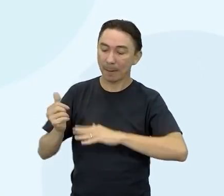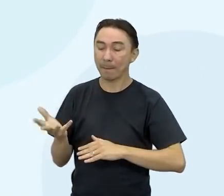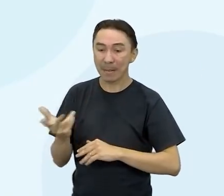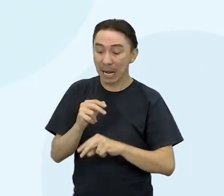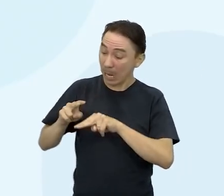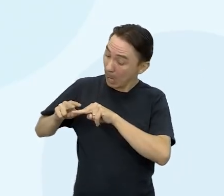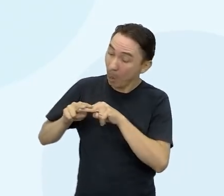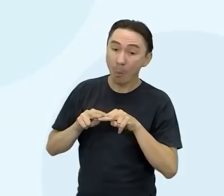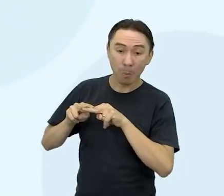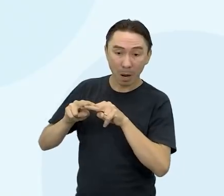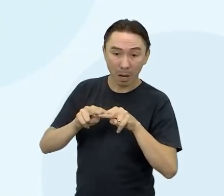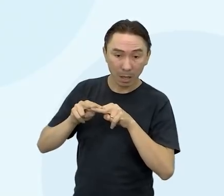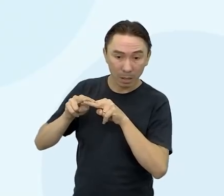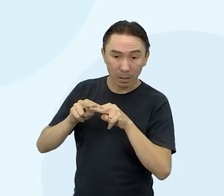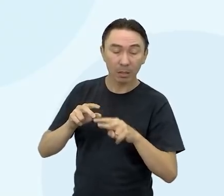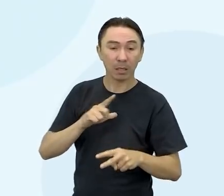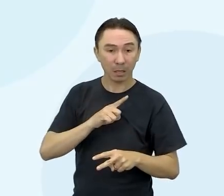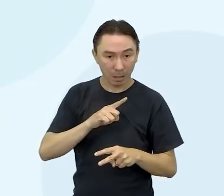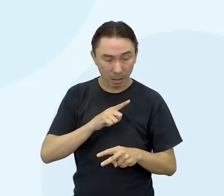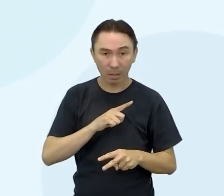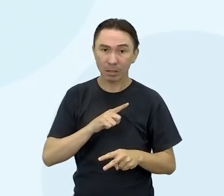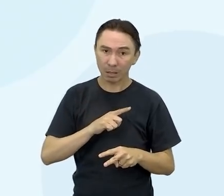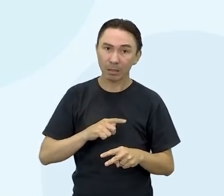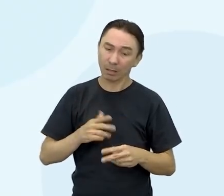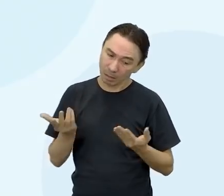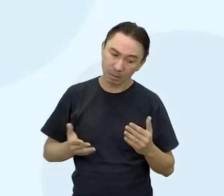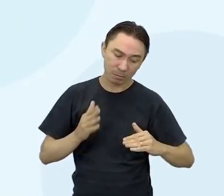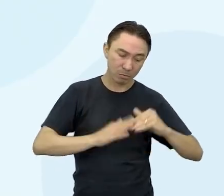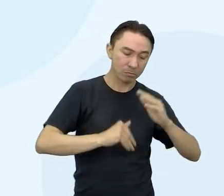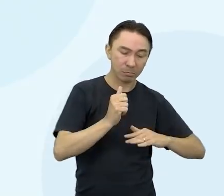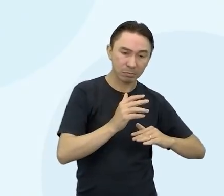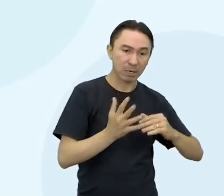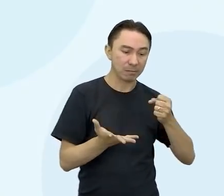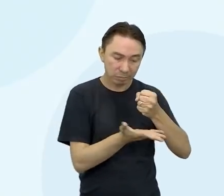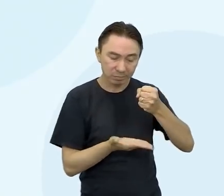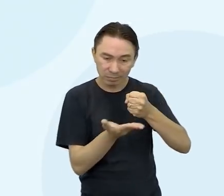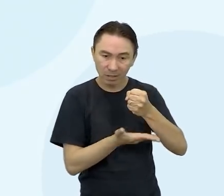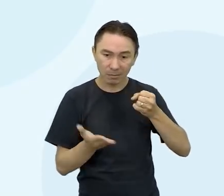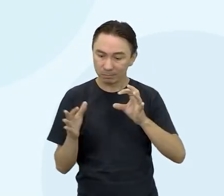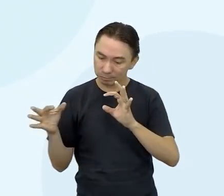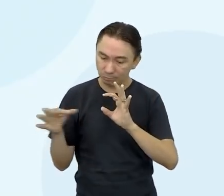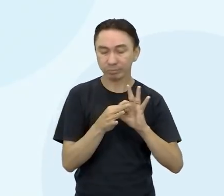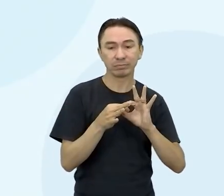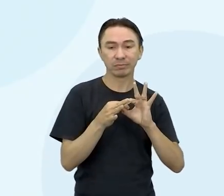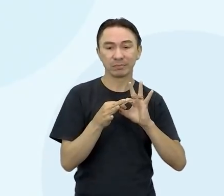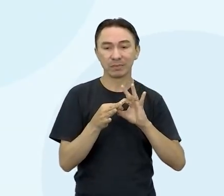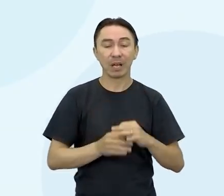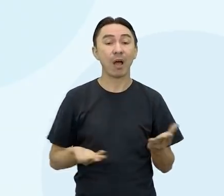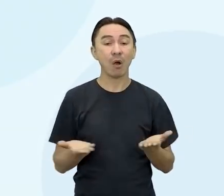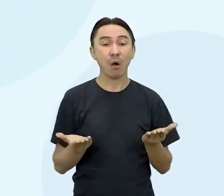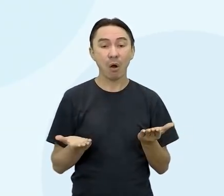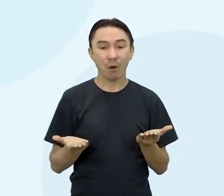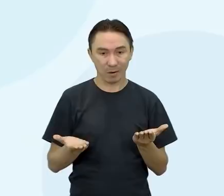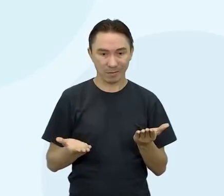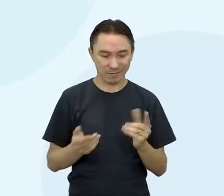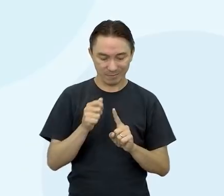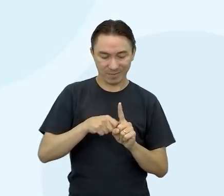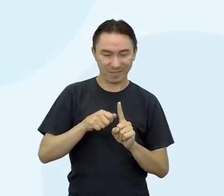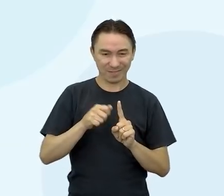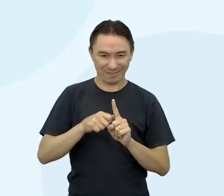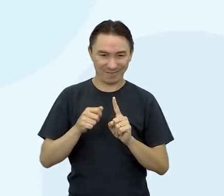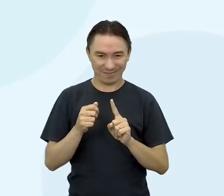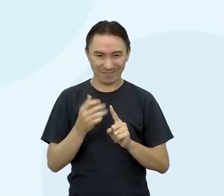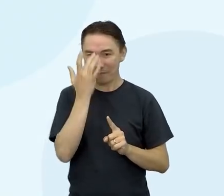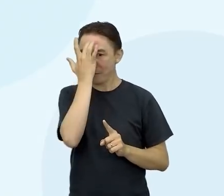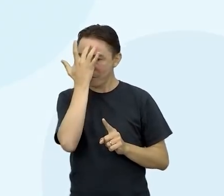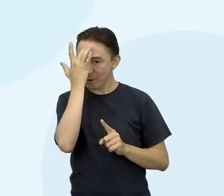né? Elas estão lá na matriz de habilidades essenciais. E para a gente trabalhar essas habilidades agora em fevereiro, a gente tem